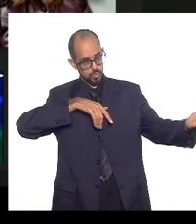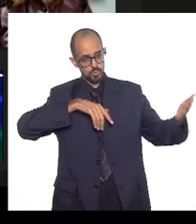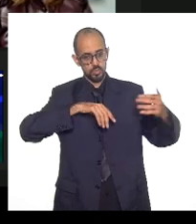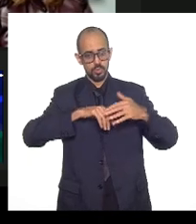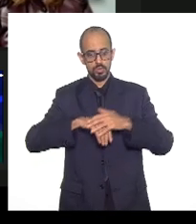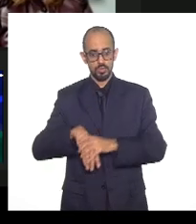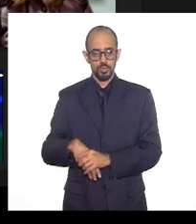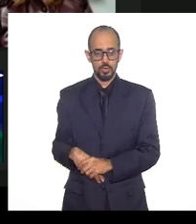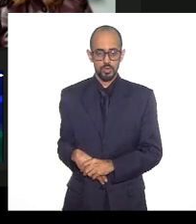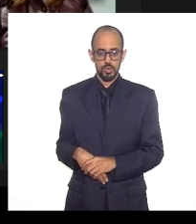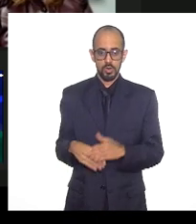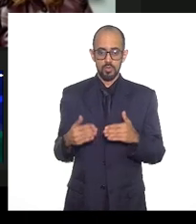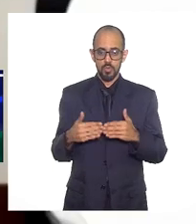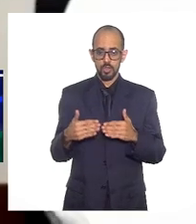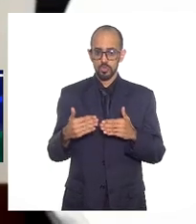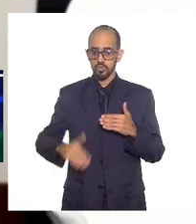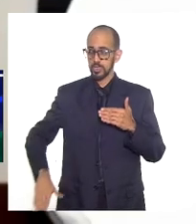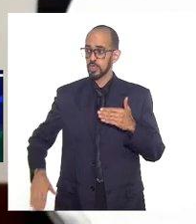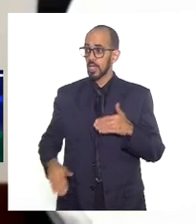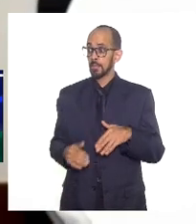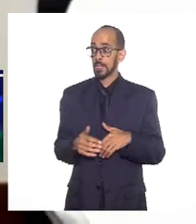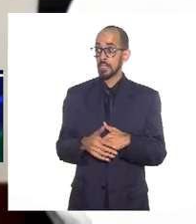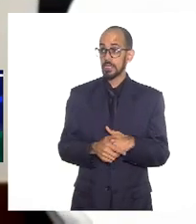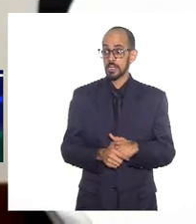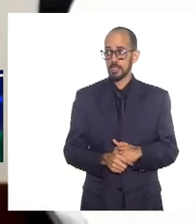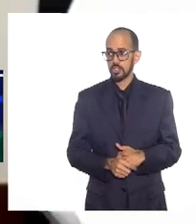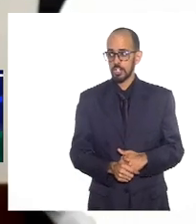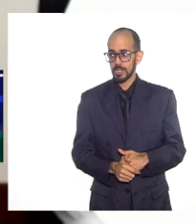Vossa Excelência. Vossa Excelência.